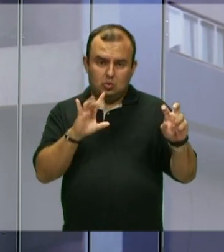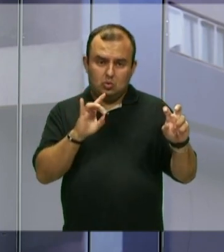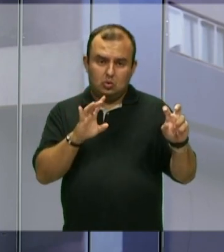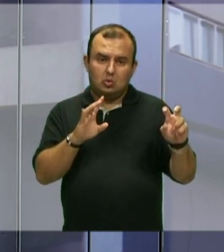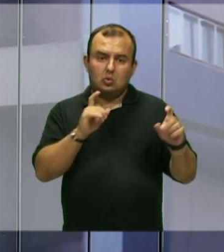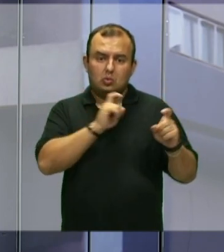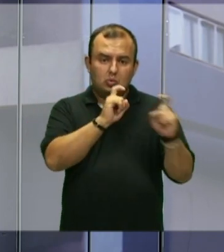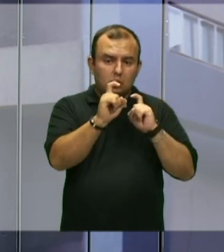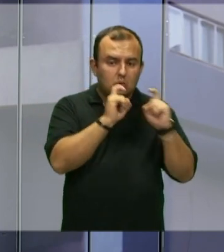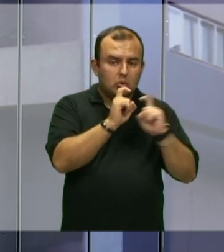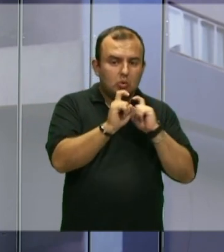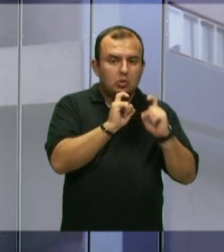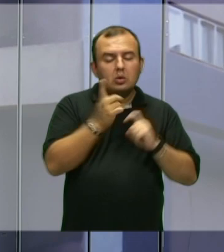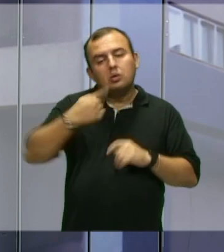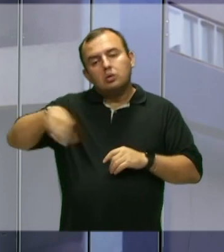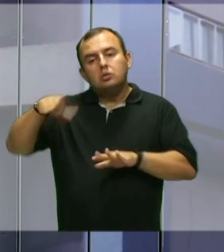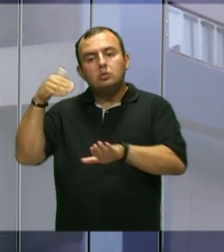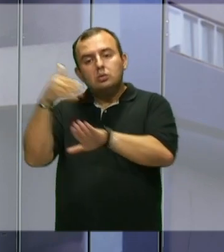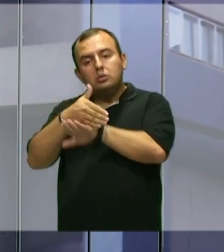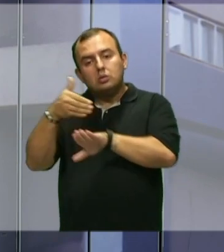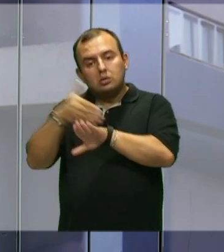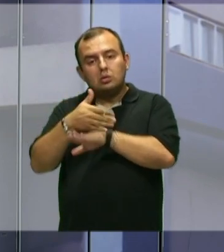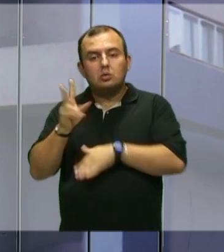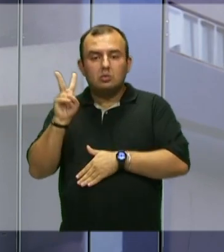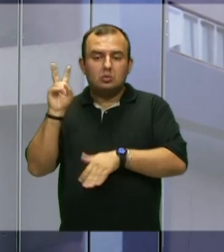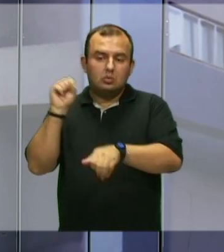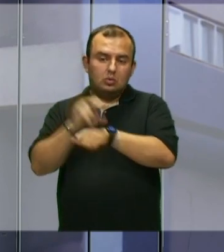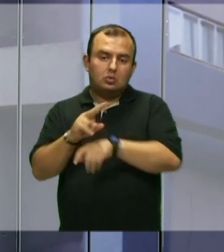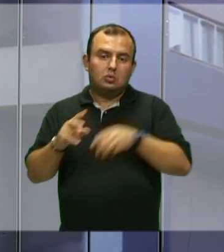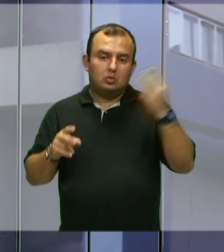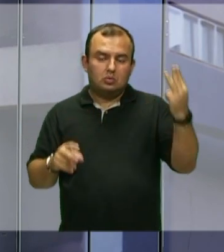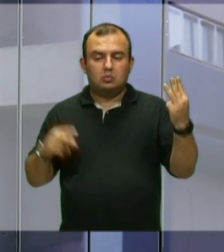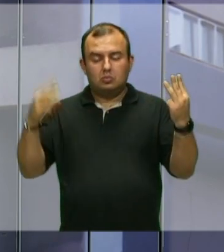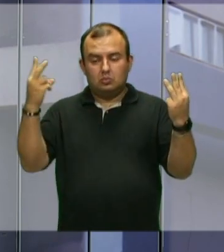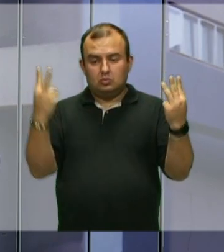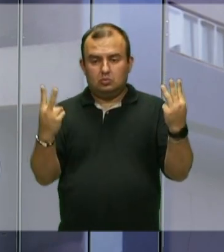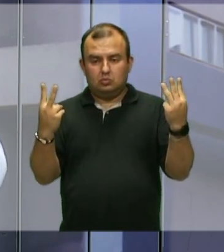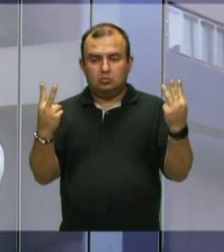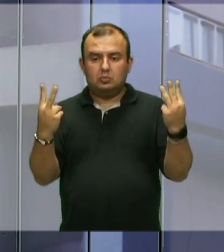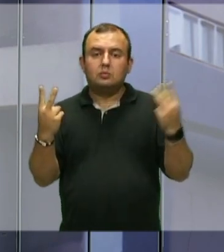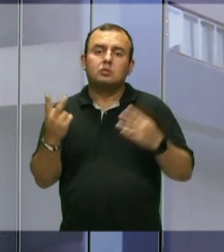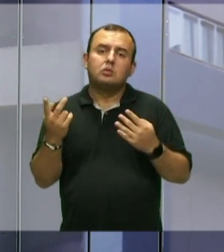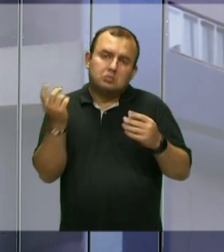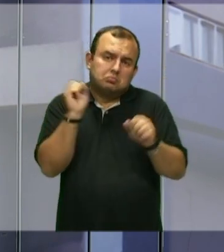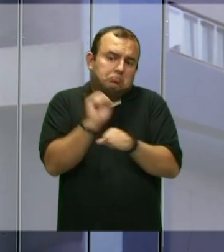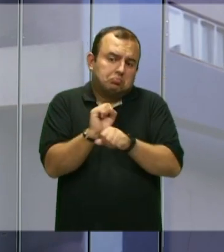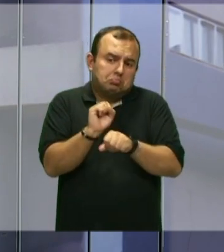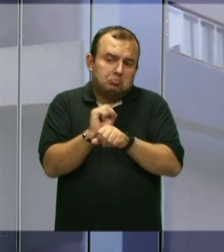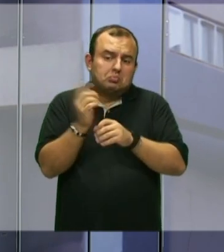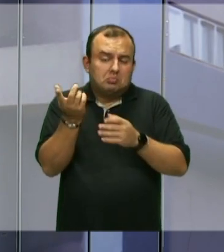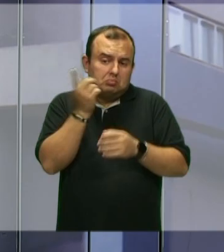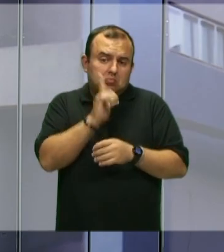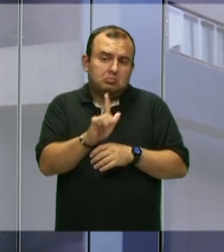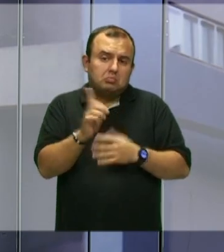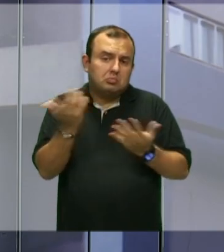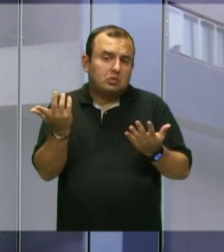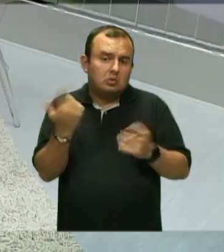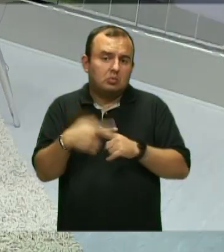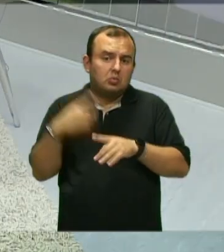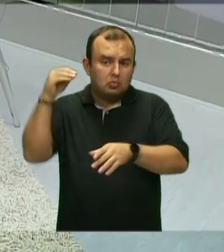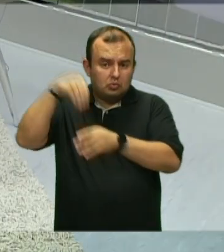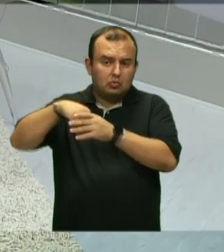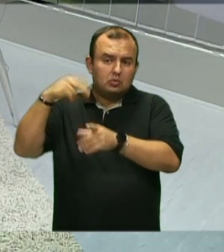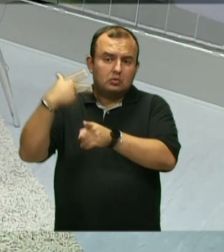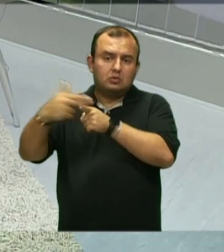na comissão, e nós participávamos com 2 vagas contra 3 da oposição, ficou dentro do esperado, porque nós somos voto vencido em